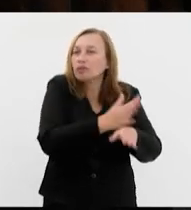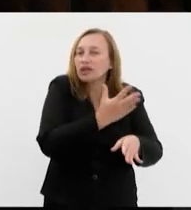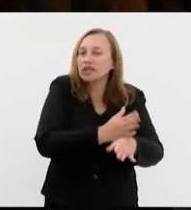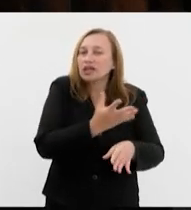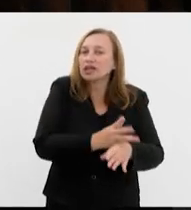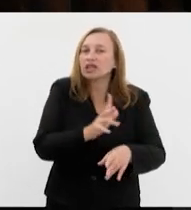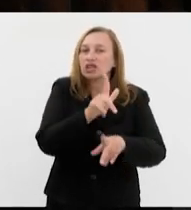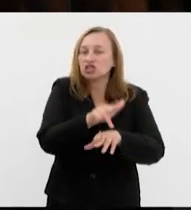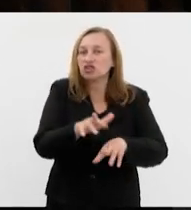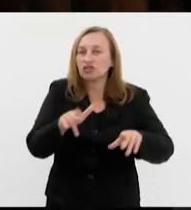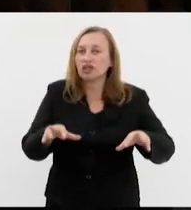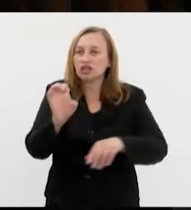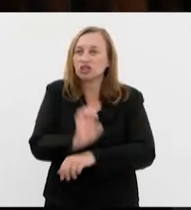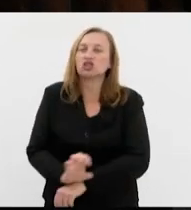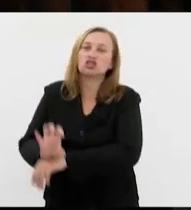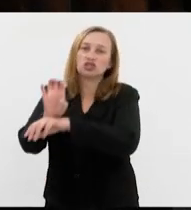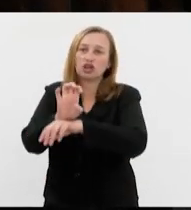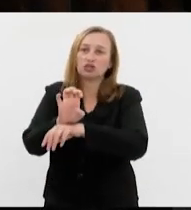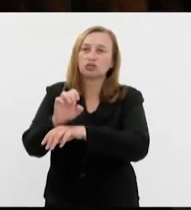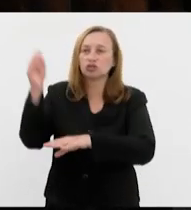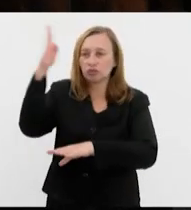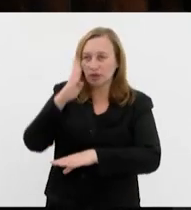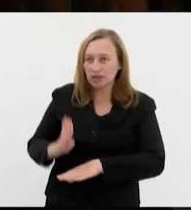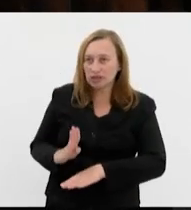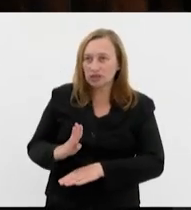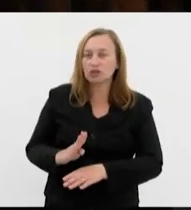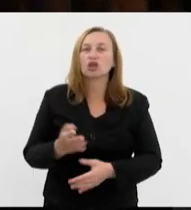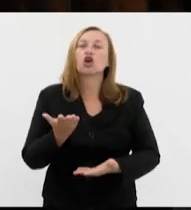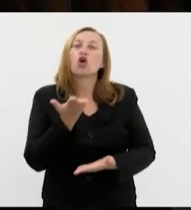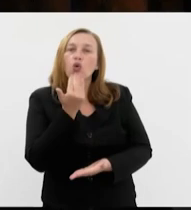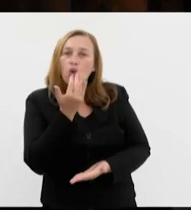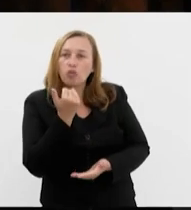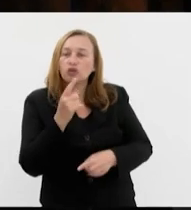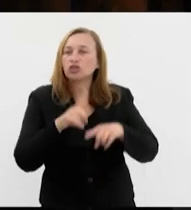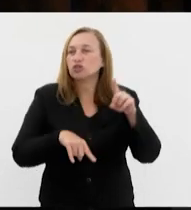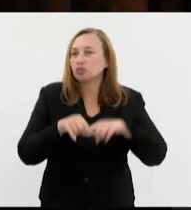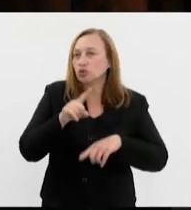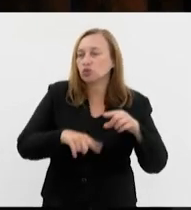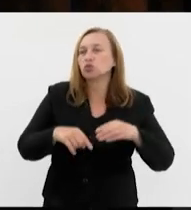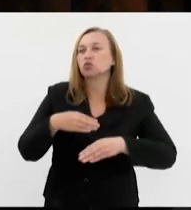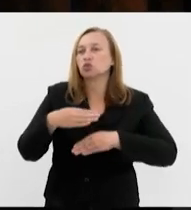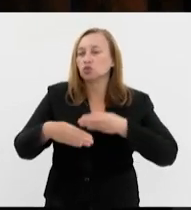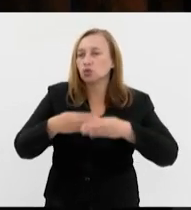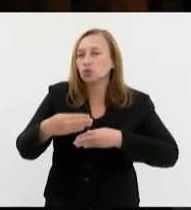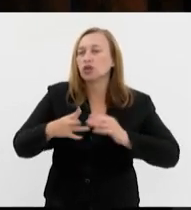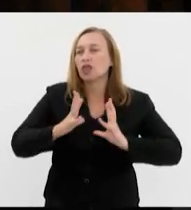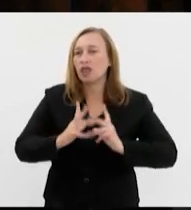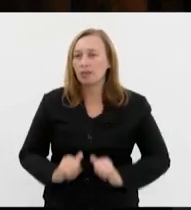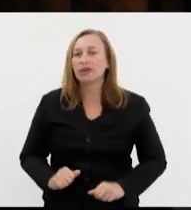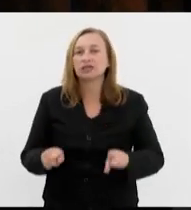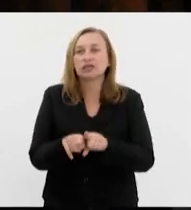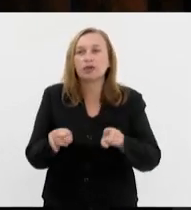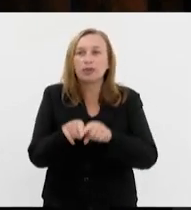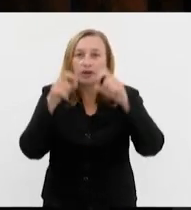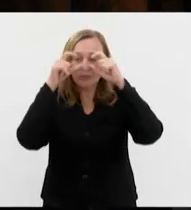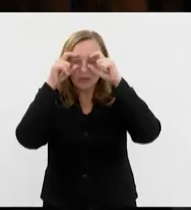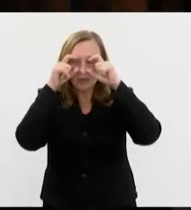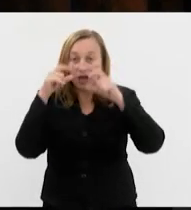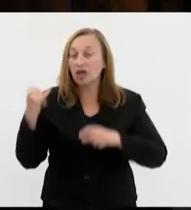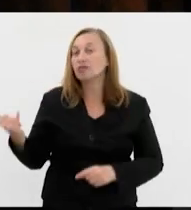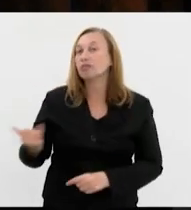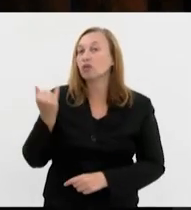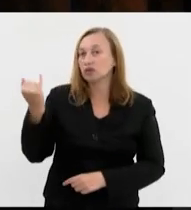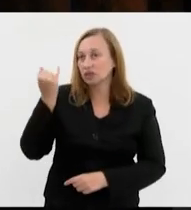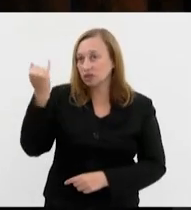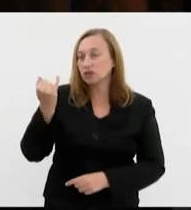do Brasil. E nesse caso, para itens alimentícios, para itens de higiene e para itens óticos, que naturalmente são itens